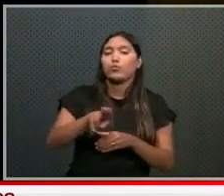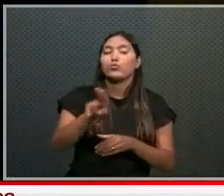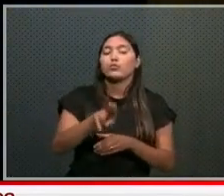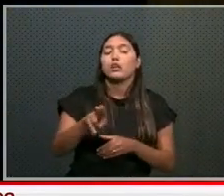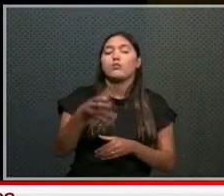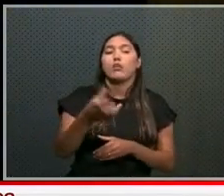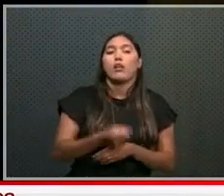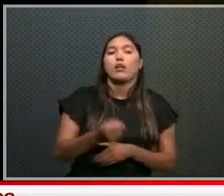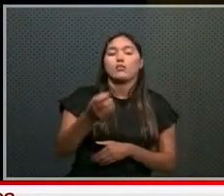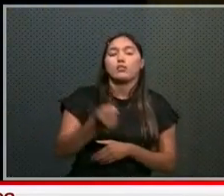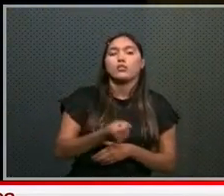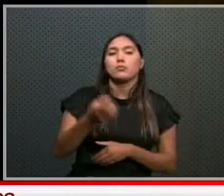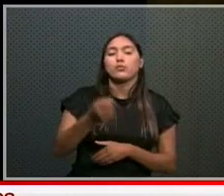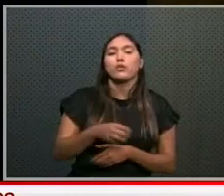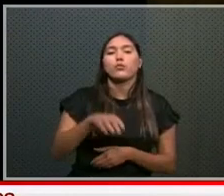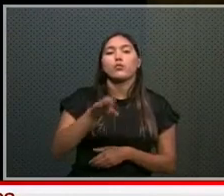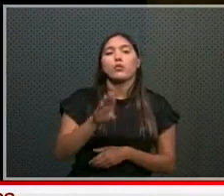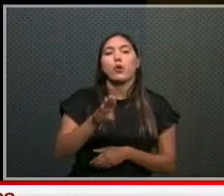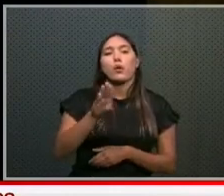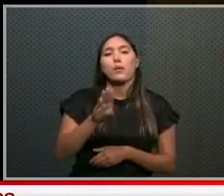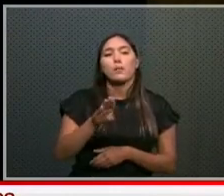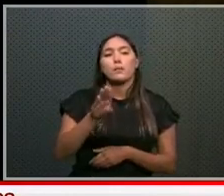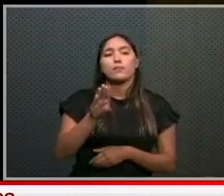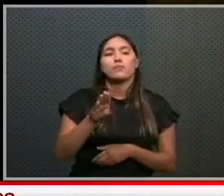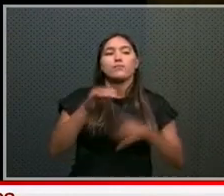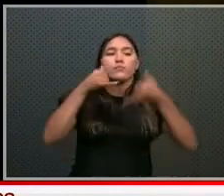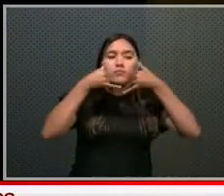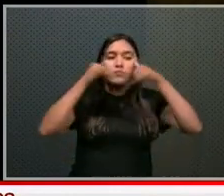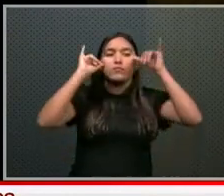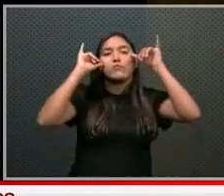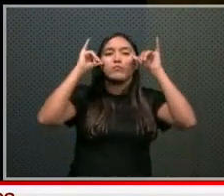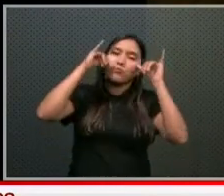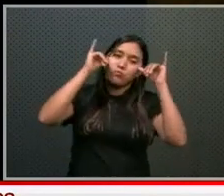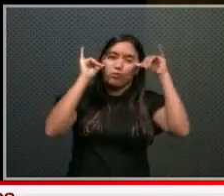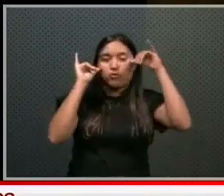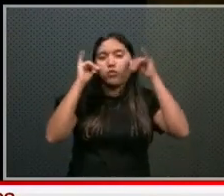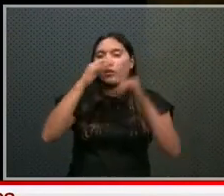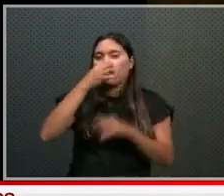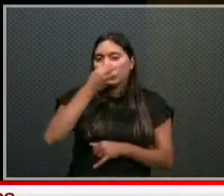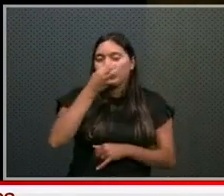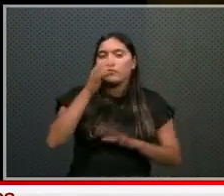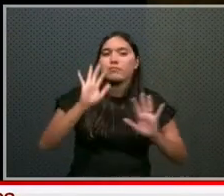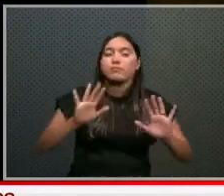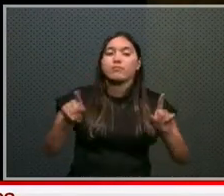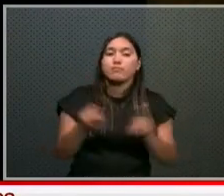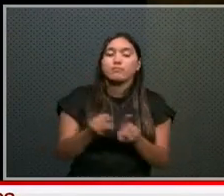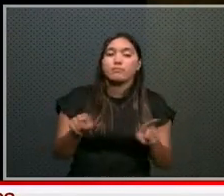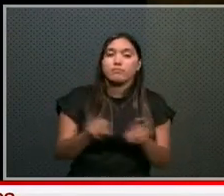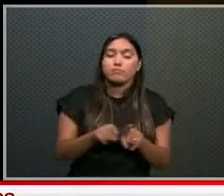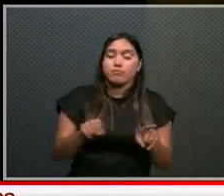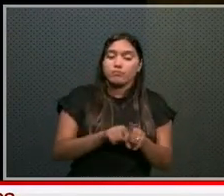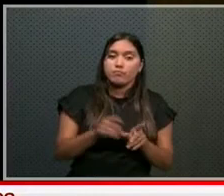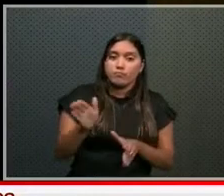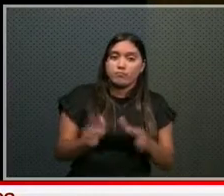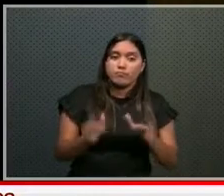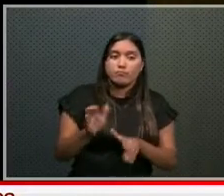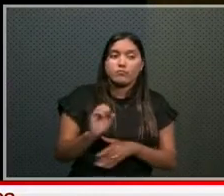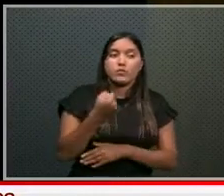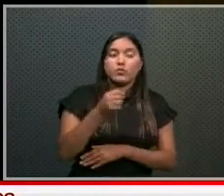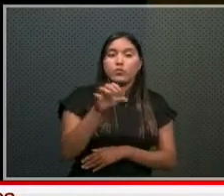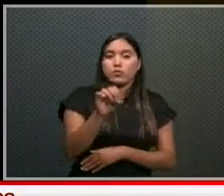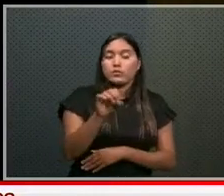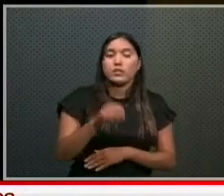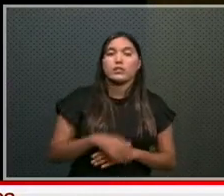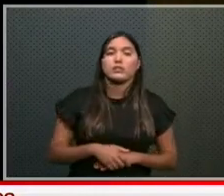búfalos com a incorporação das nossas frutas regionais ainda na década de 80 quando